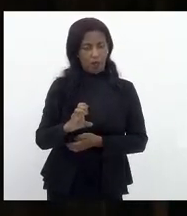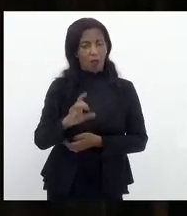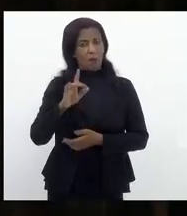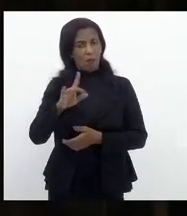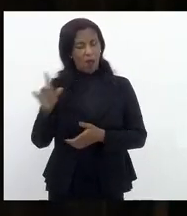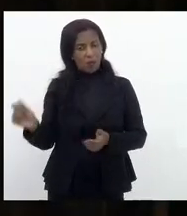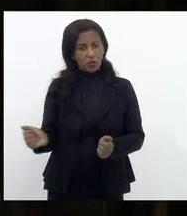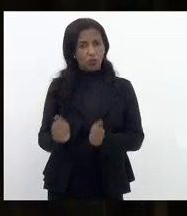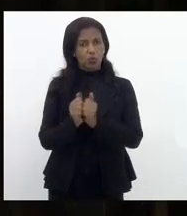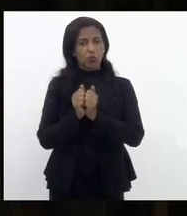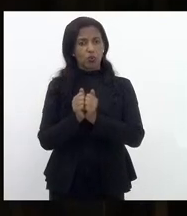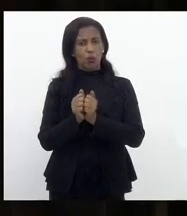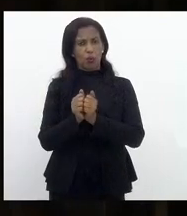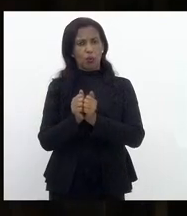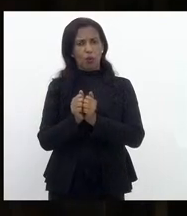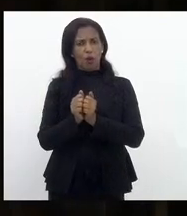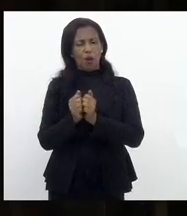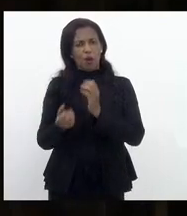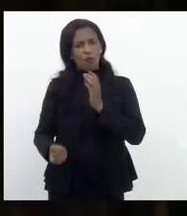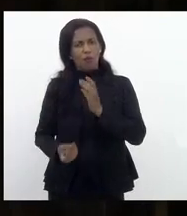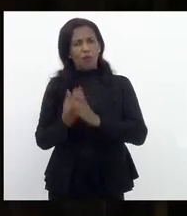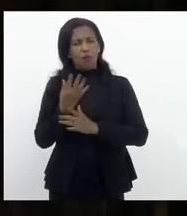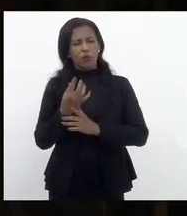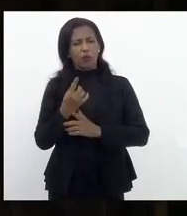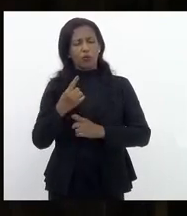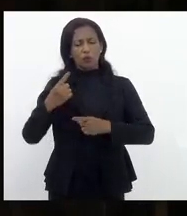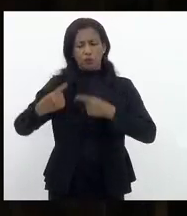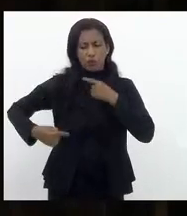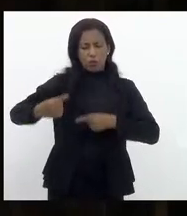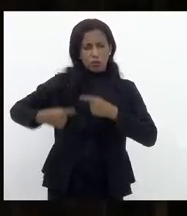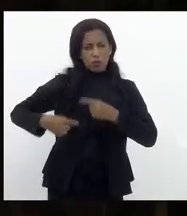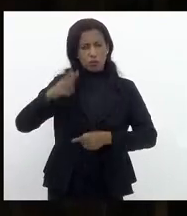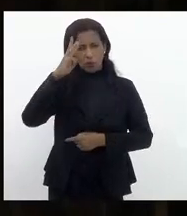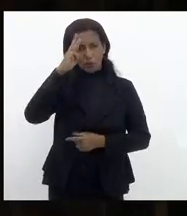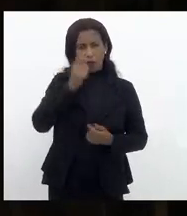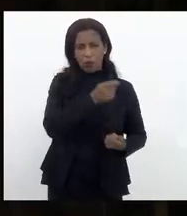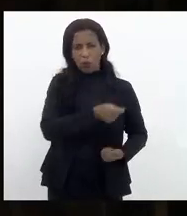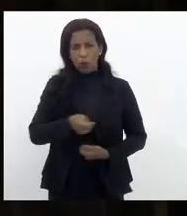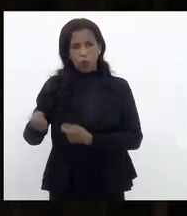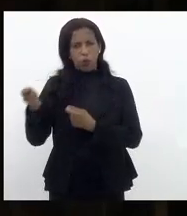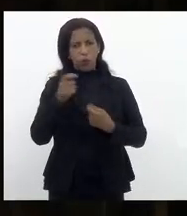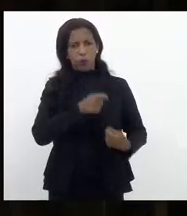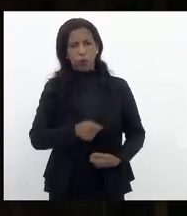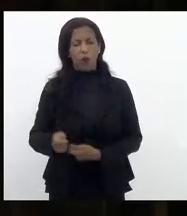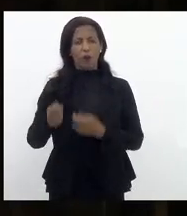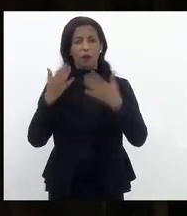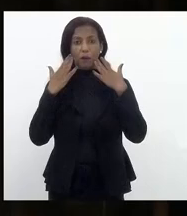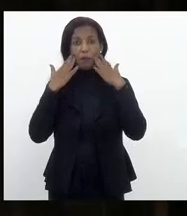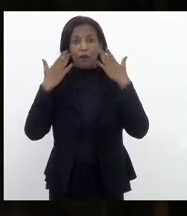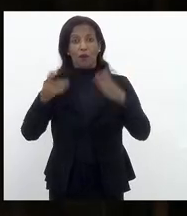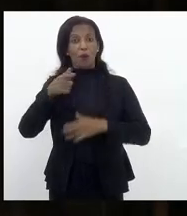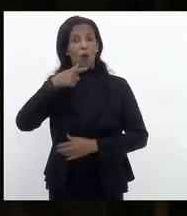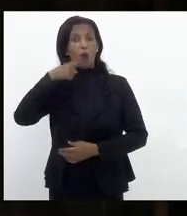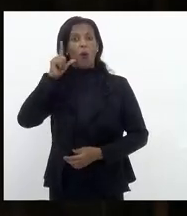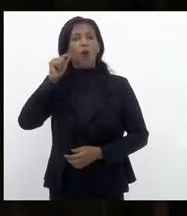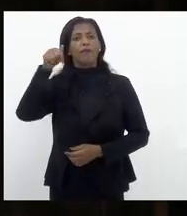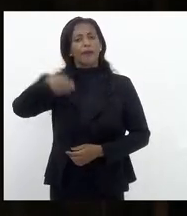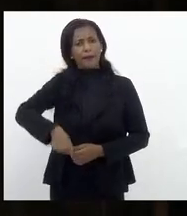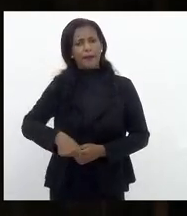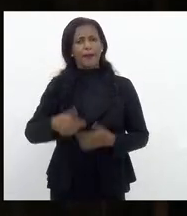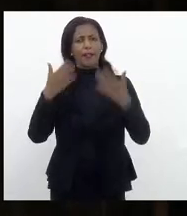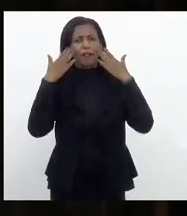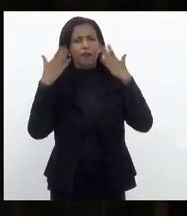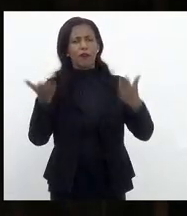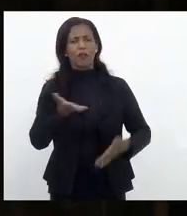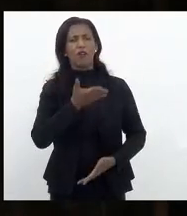fruto da nossa discussão desde terça-feira é fruto da manifestação ontem aqui nessa